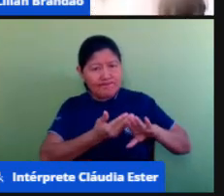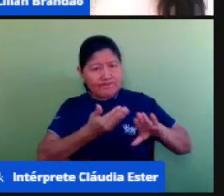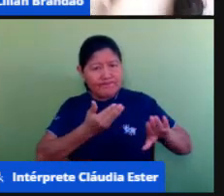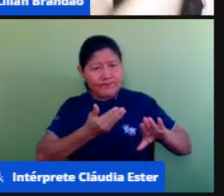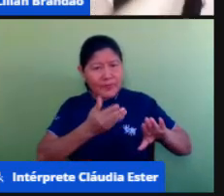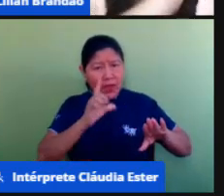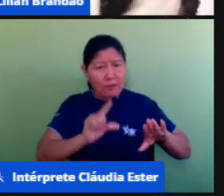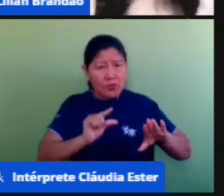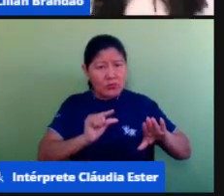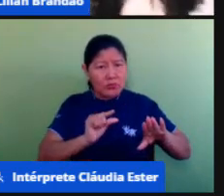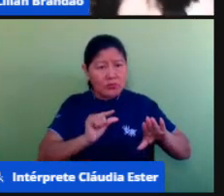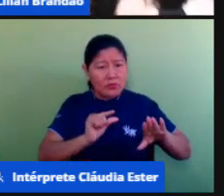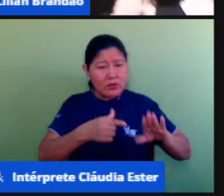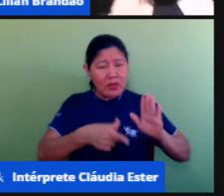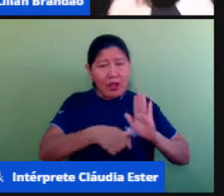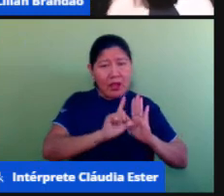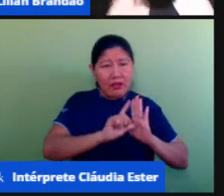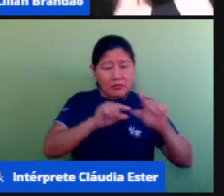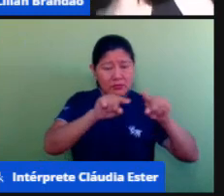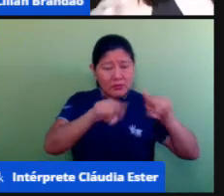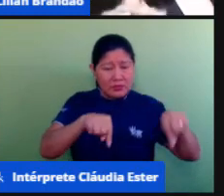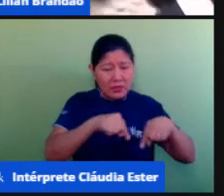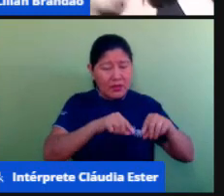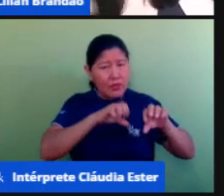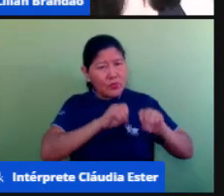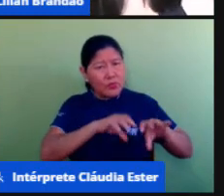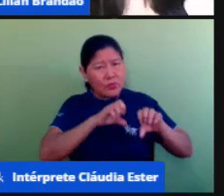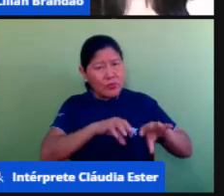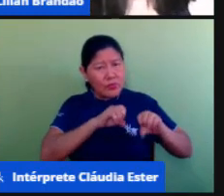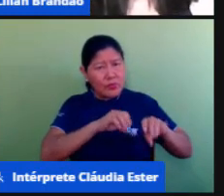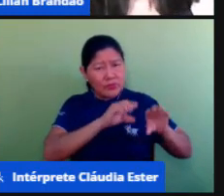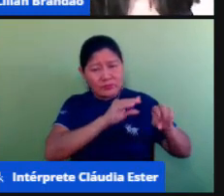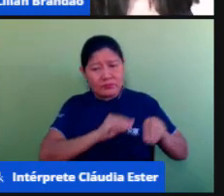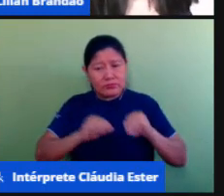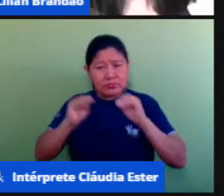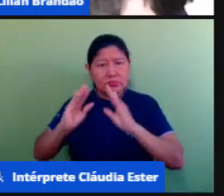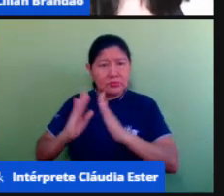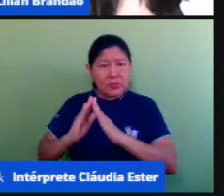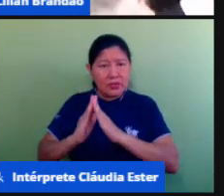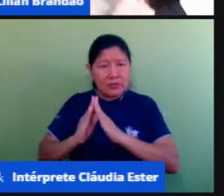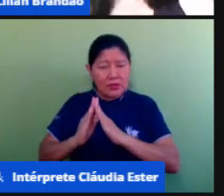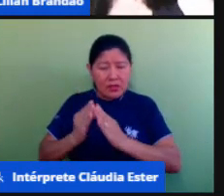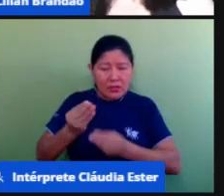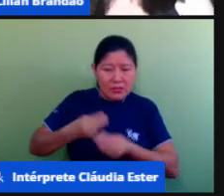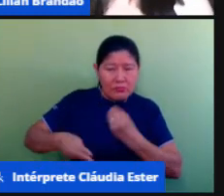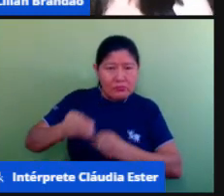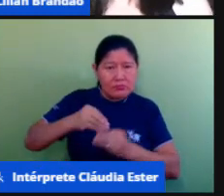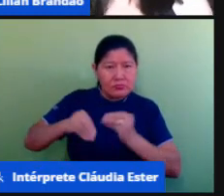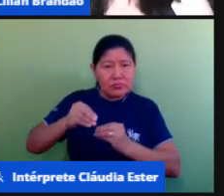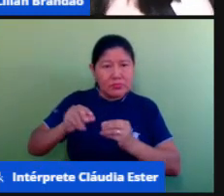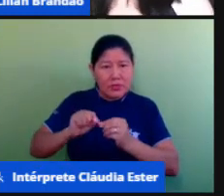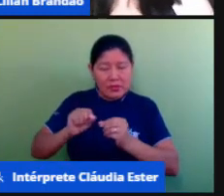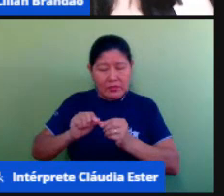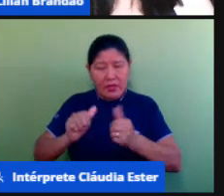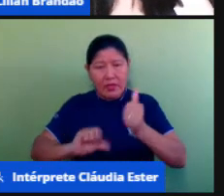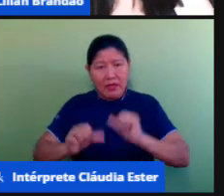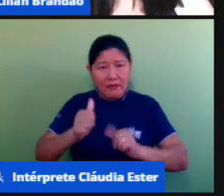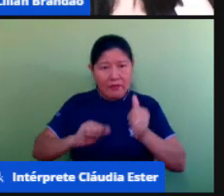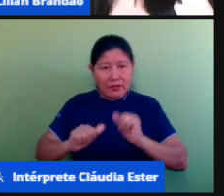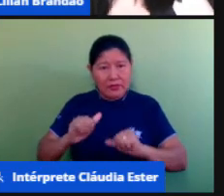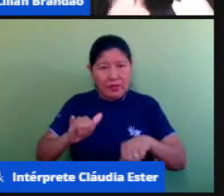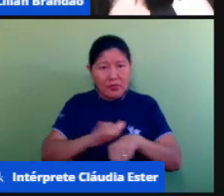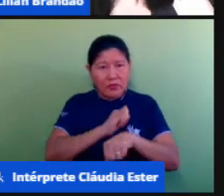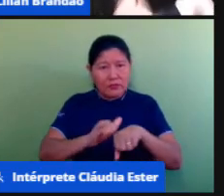que aconteciam dentro da sala de aula. Então, como houve uma reorganização dos instrumentos de avaliação, como que